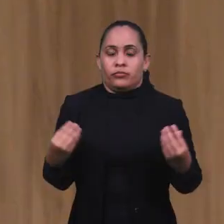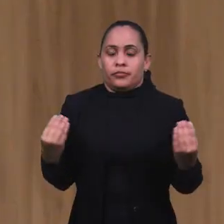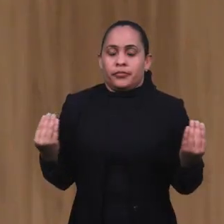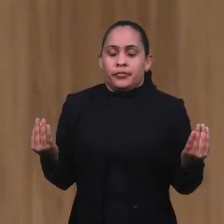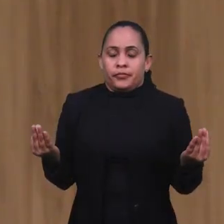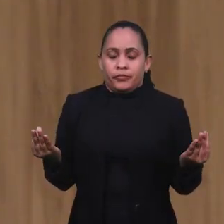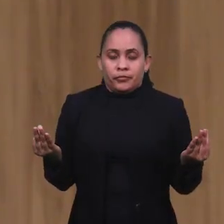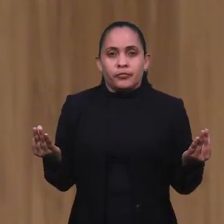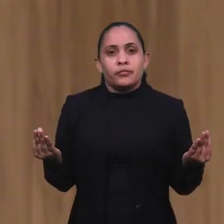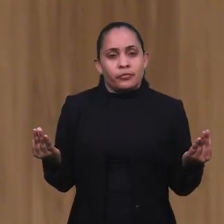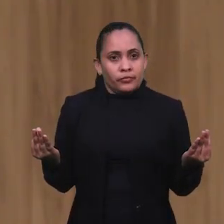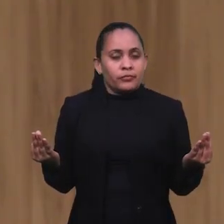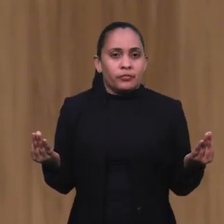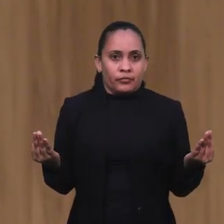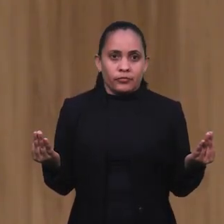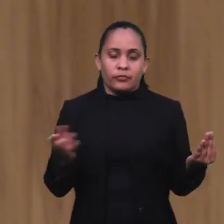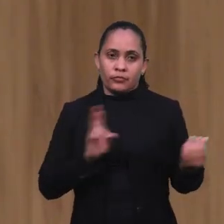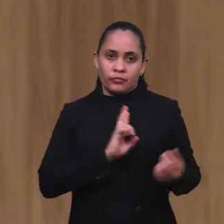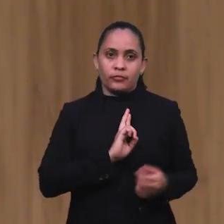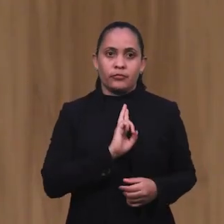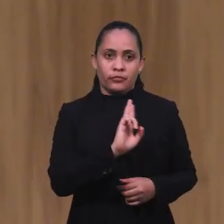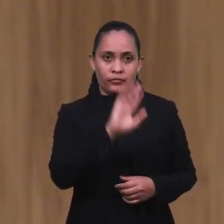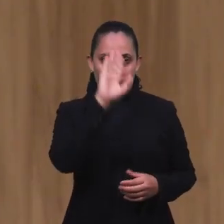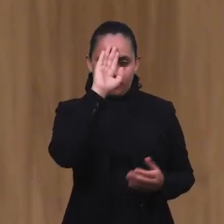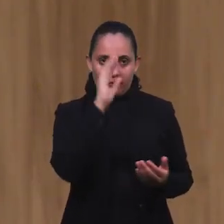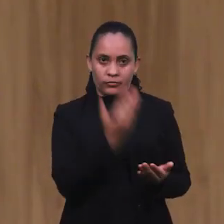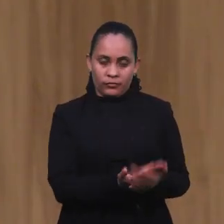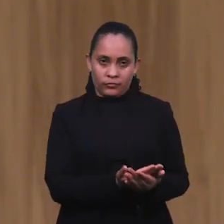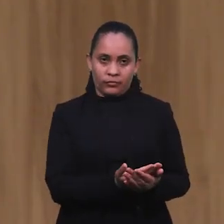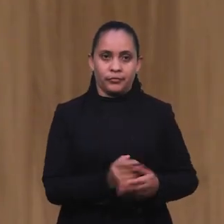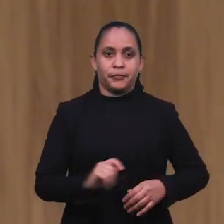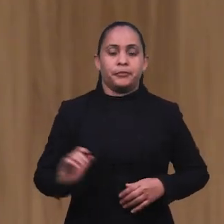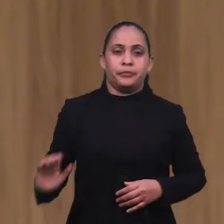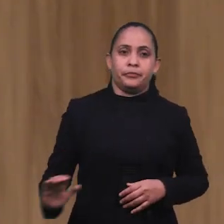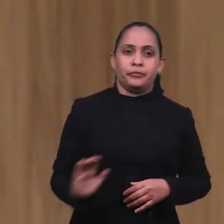surgiu dentro do catolicismo. Então, esse é o primeiro ponto. O segundo ponto,